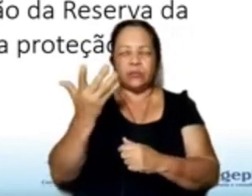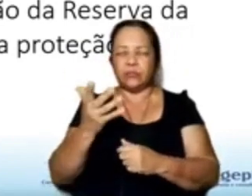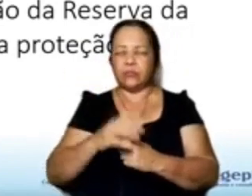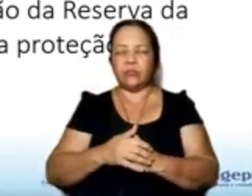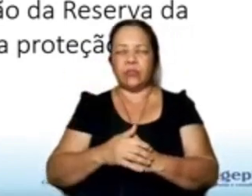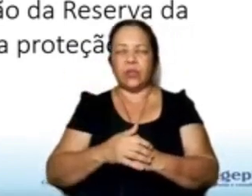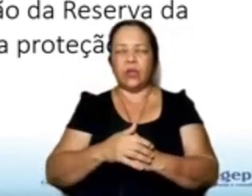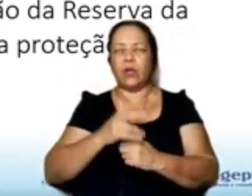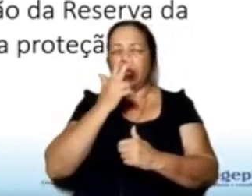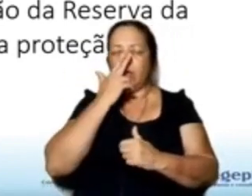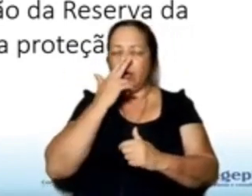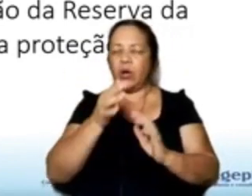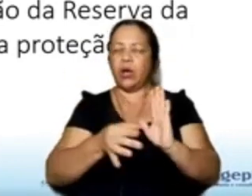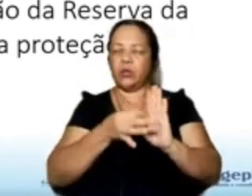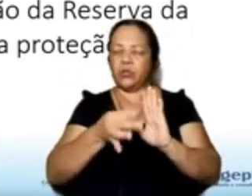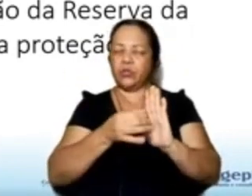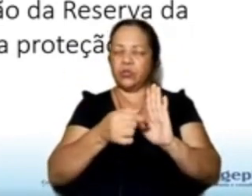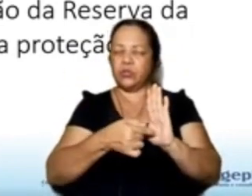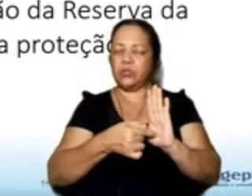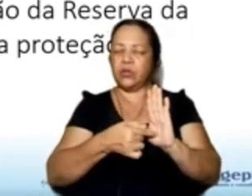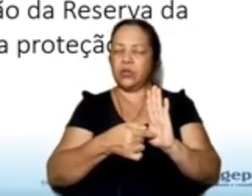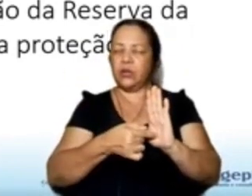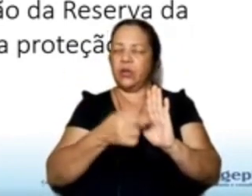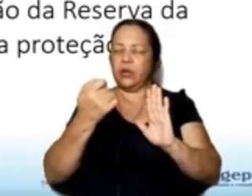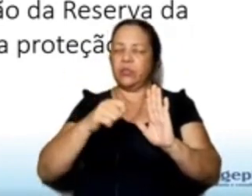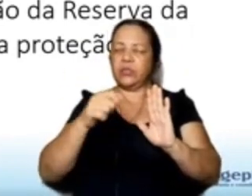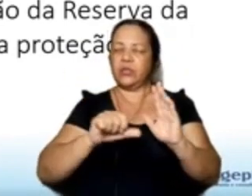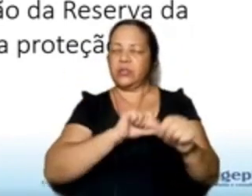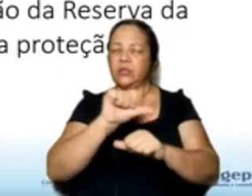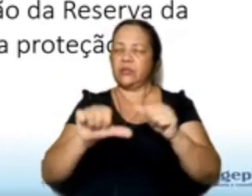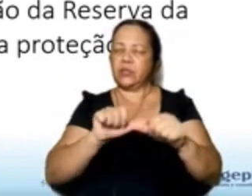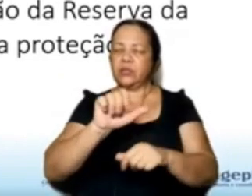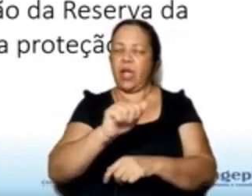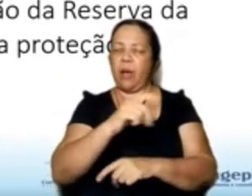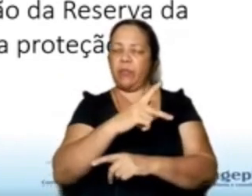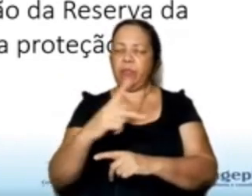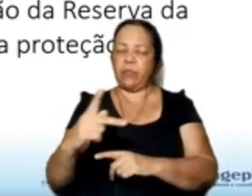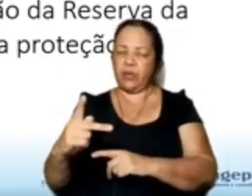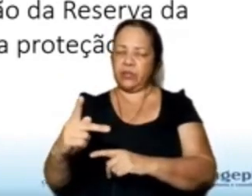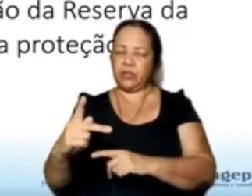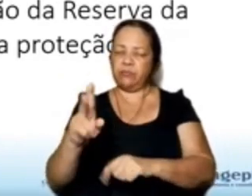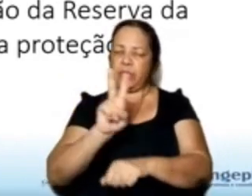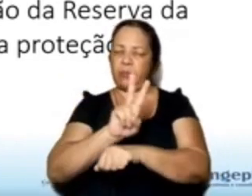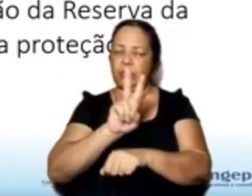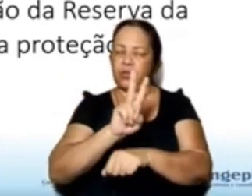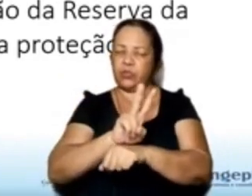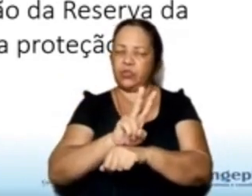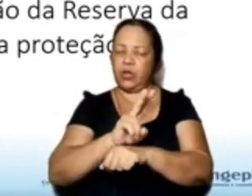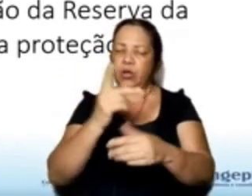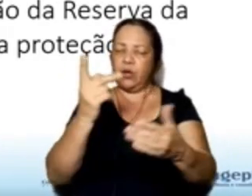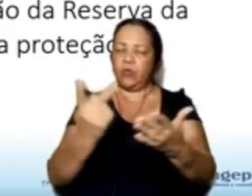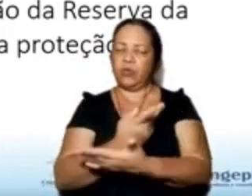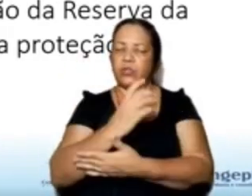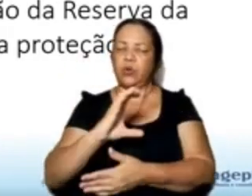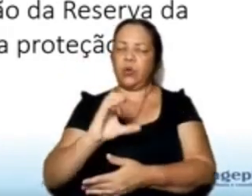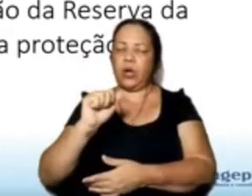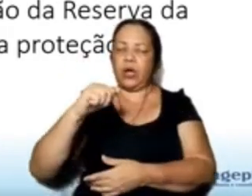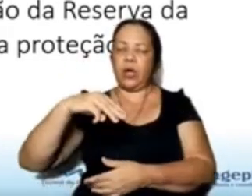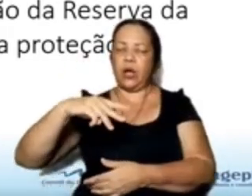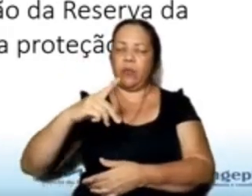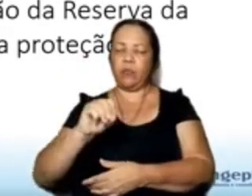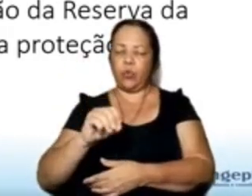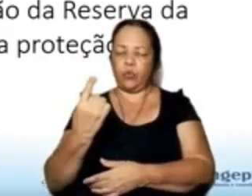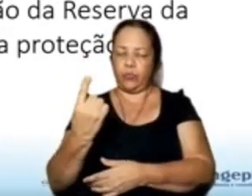opinião, essas fisionomias mais raras deveriam ser transformadas em APPs, como foi o Campo Úmido com Murundus, né?